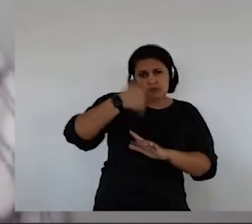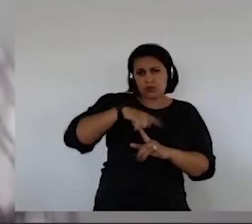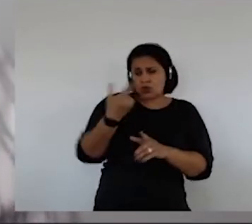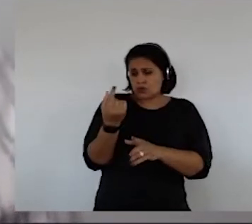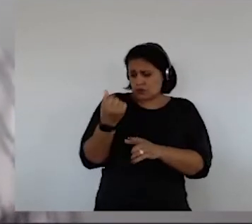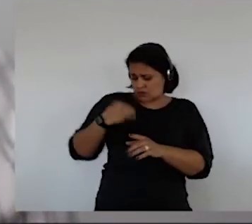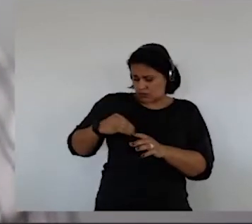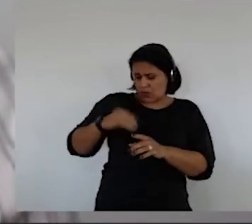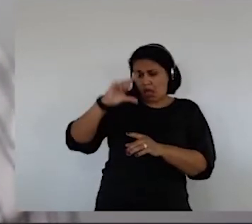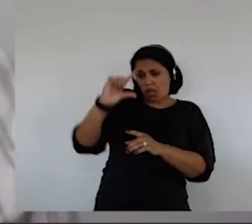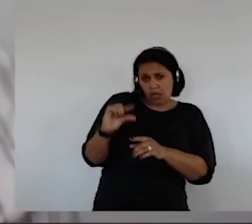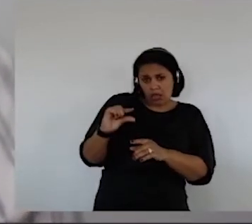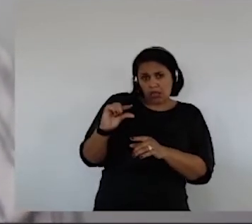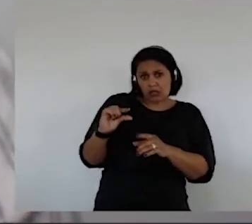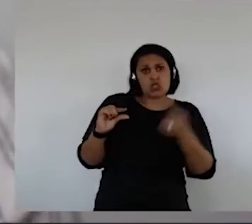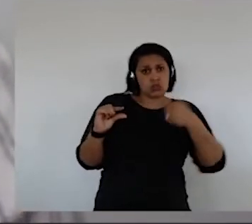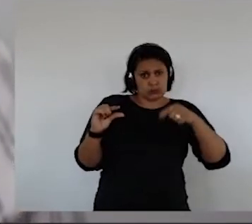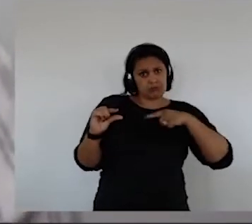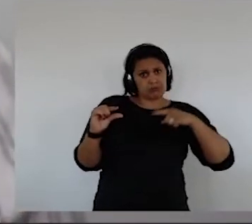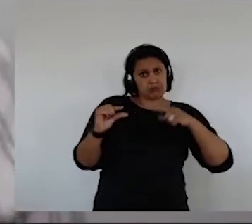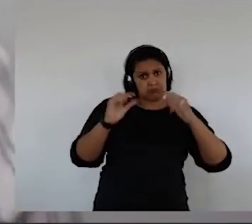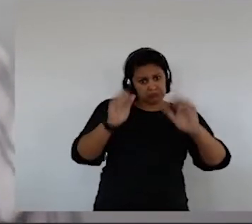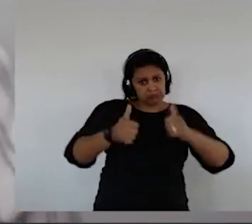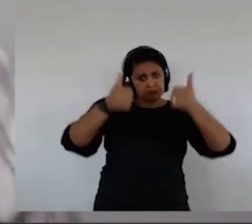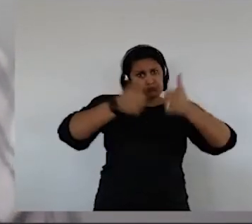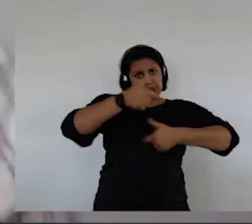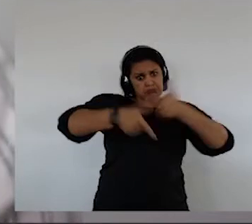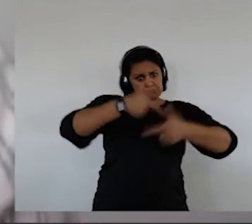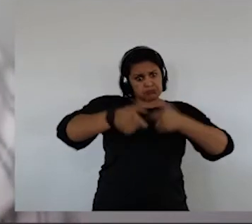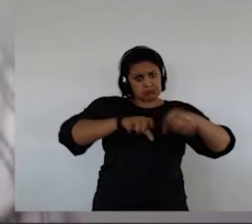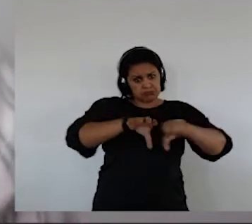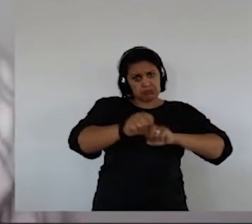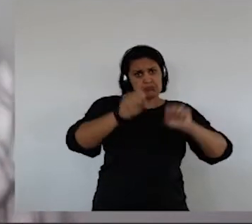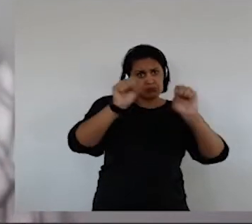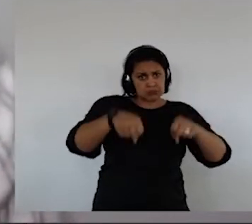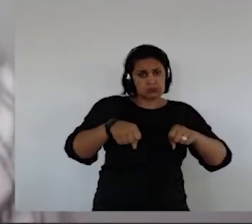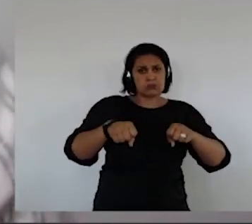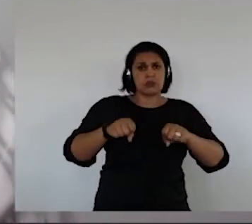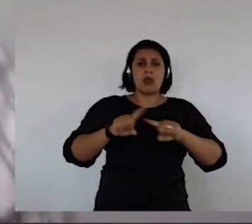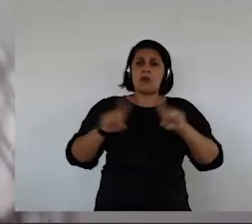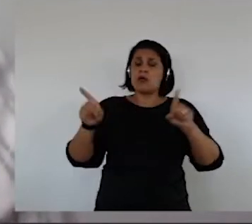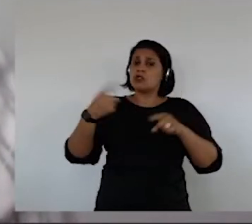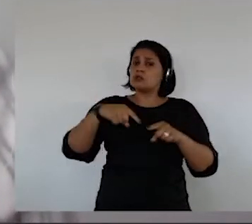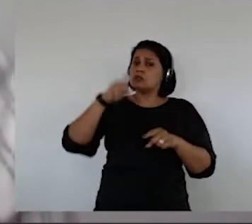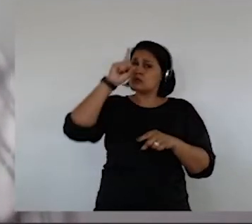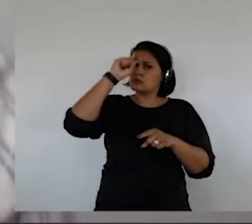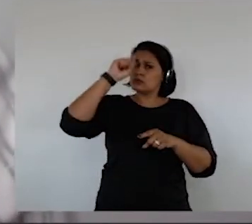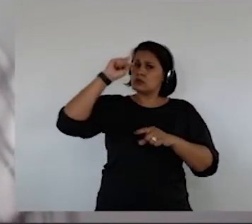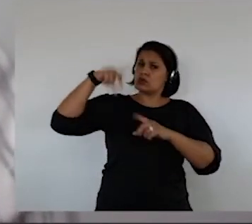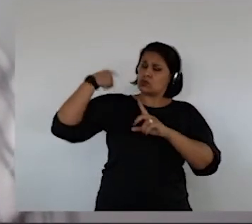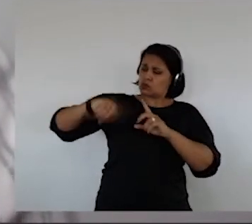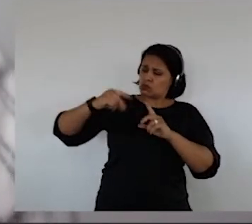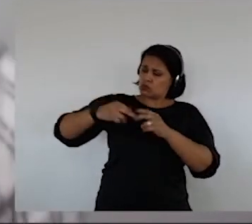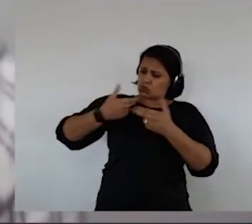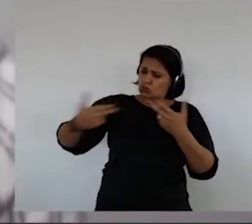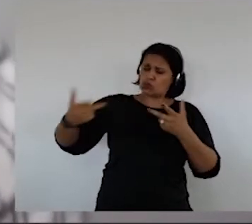qualificadas. Nós sofremos violência de gênero cotidianamente, que deságua no nosso apagamento no mercado de trabalho, daí a falta